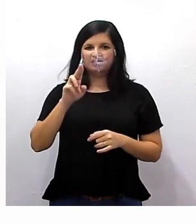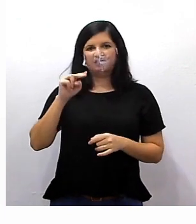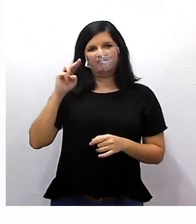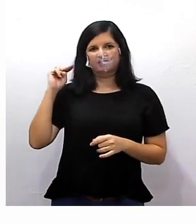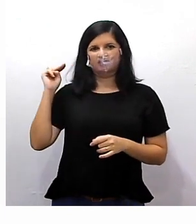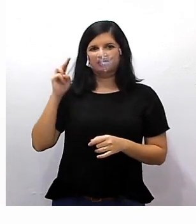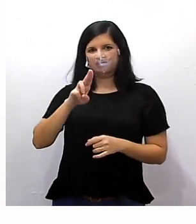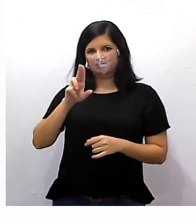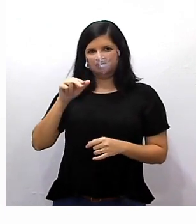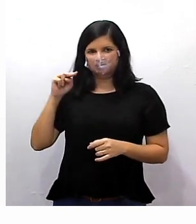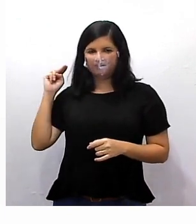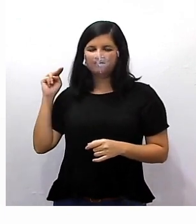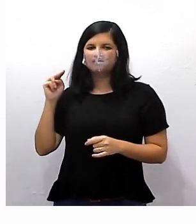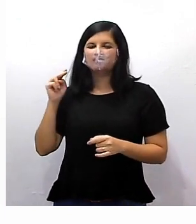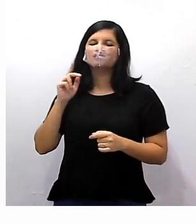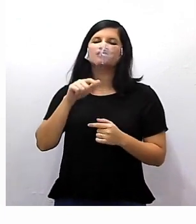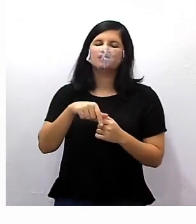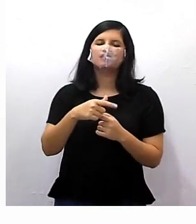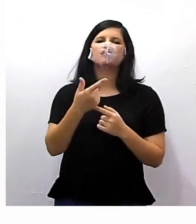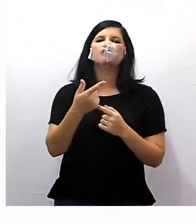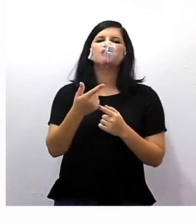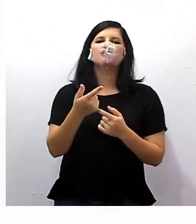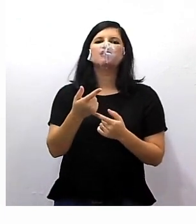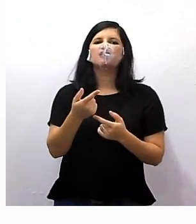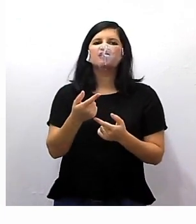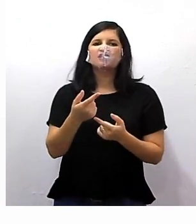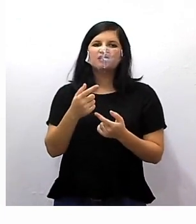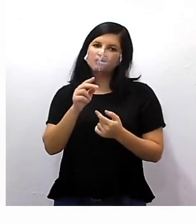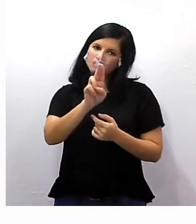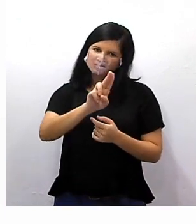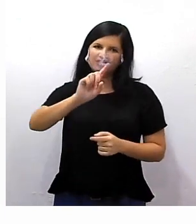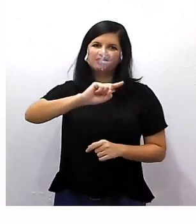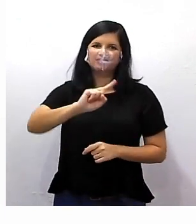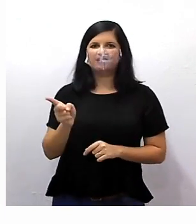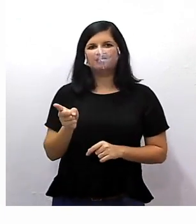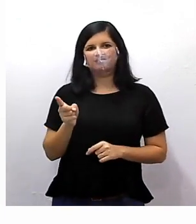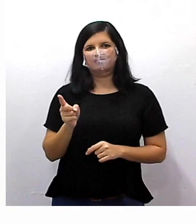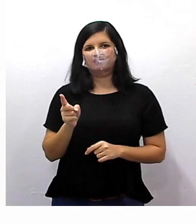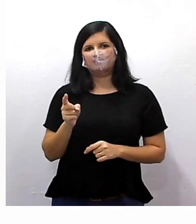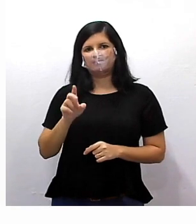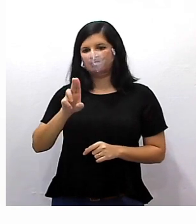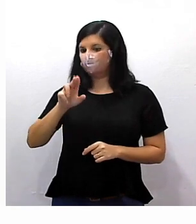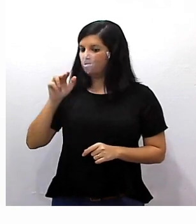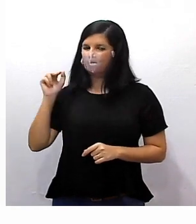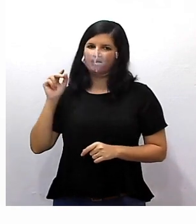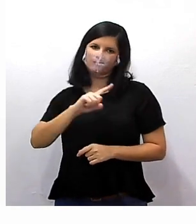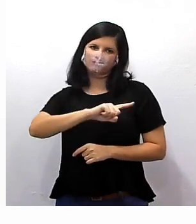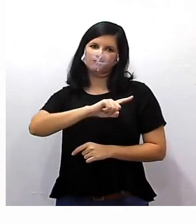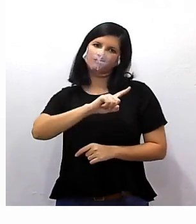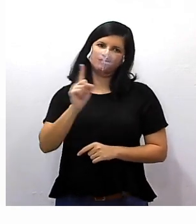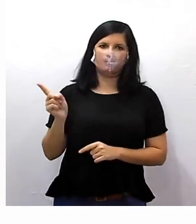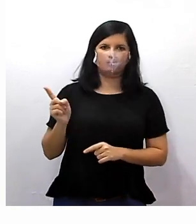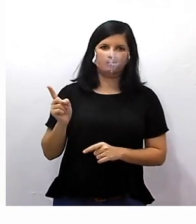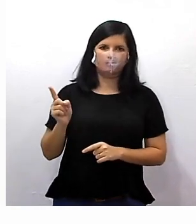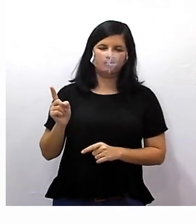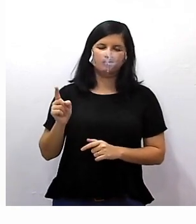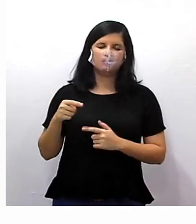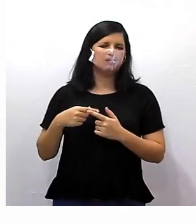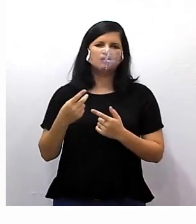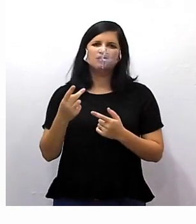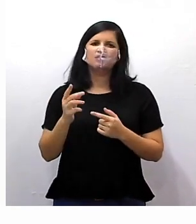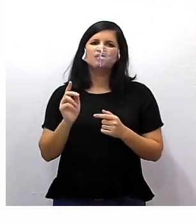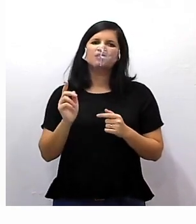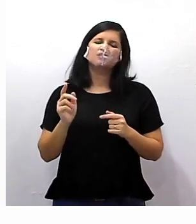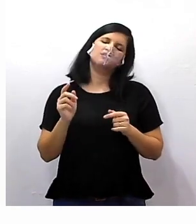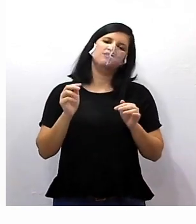Esse never passa uma ideia de negativo, né? He never came back, ele nunca voltou. E aí, como é que eu vou utilizar? Né?